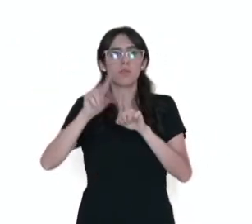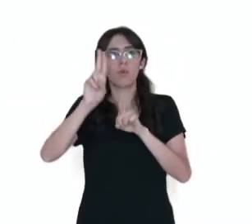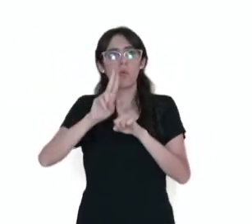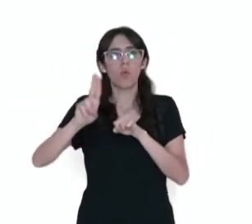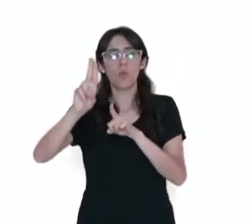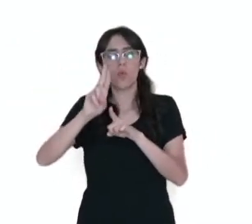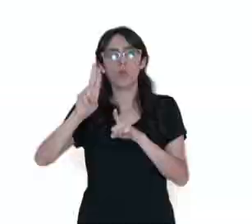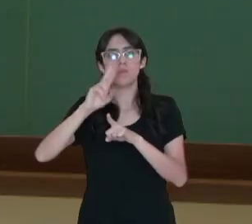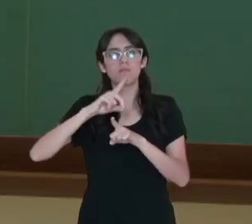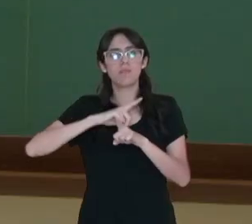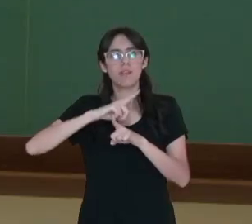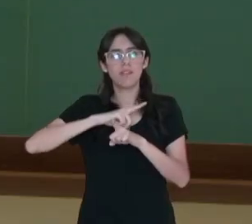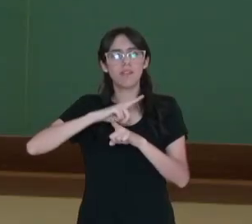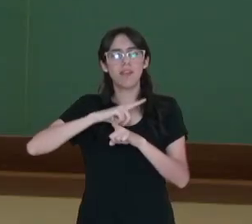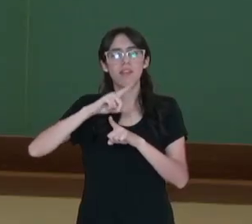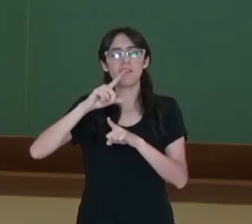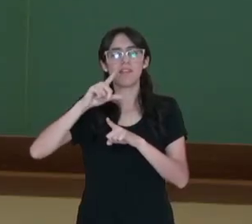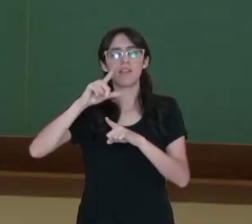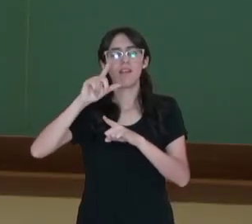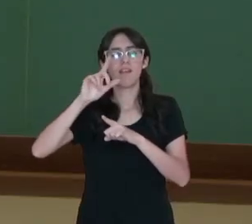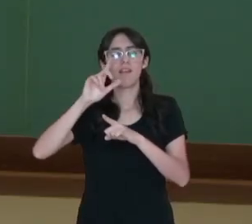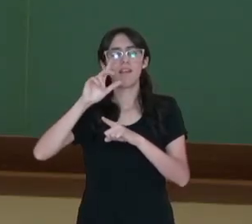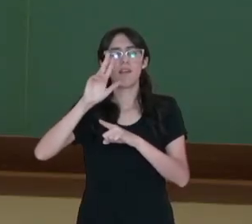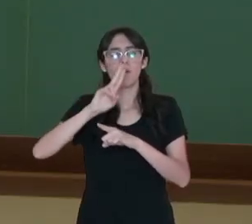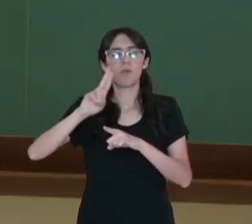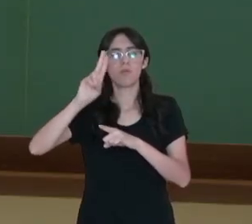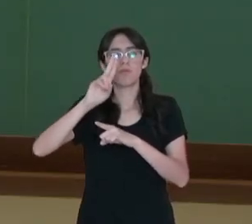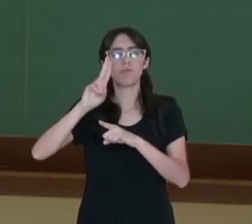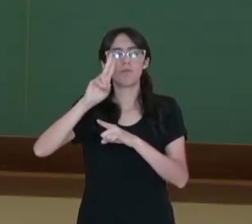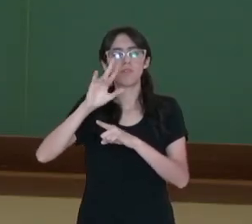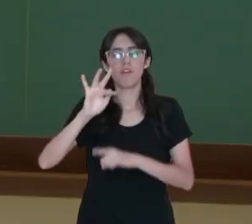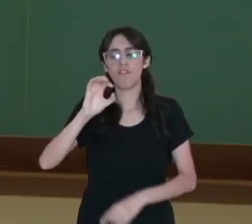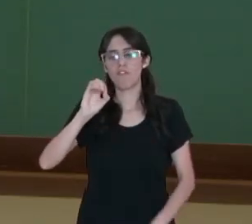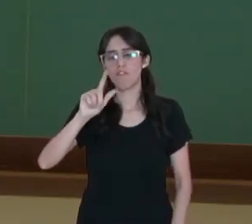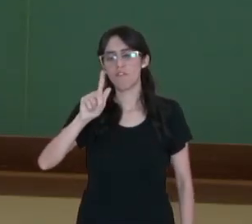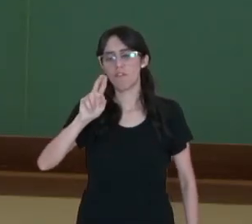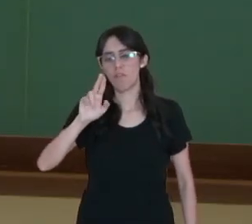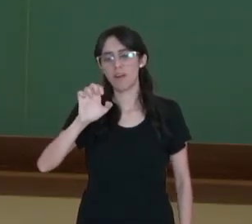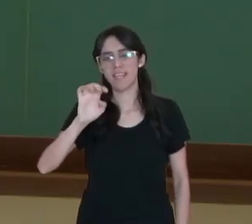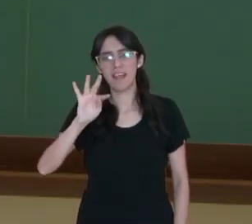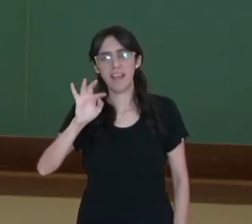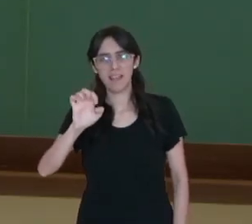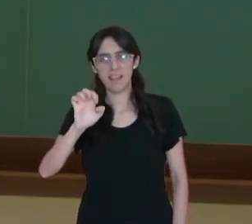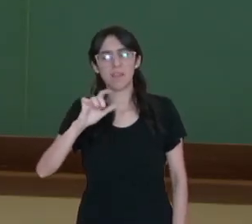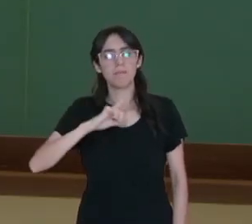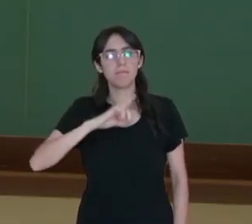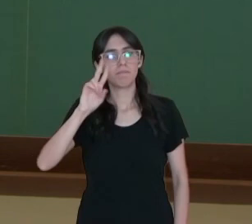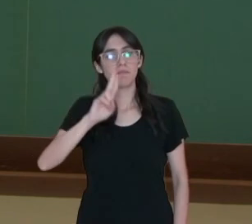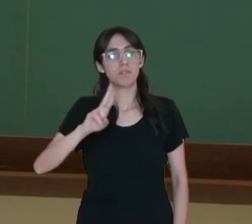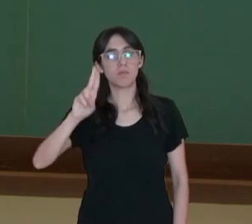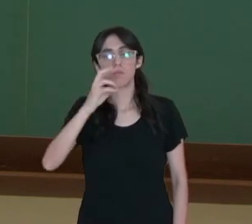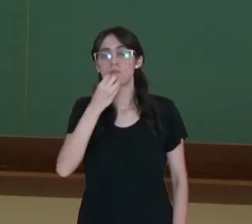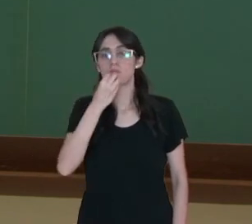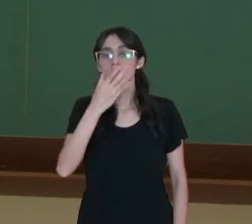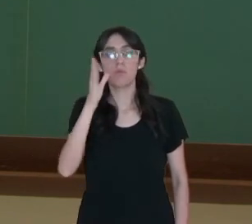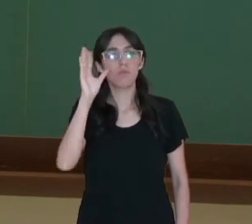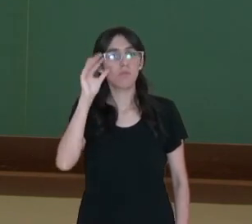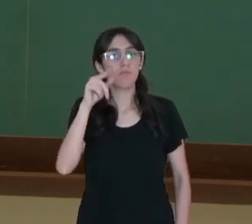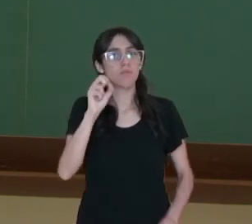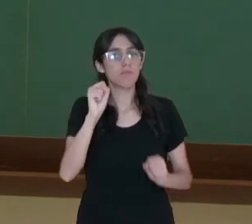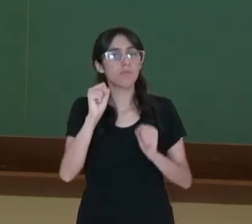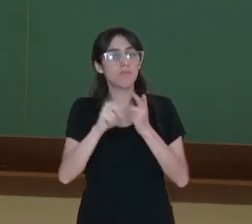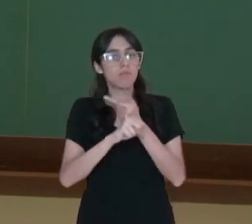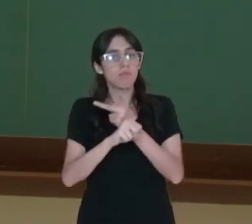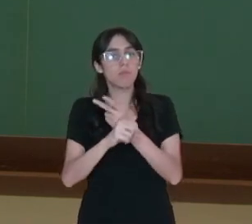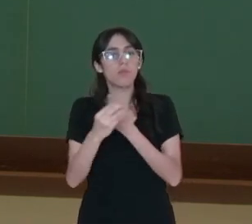sinalizadores, utilizando o magnésio, e aí você vê, né, toda aquela iluminação que o magnésio faz, que acontece lá nos flashes